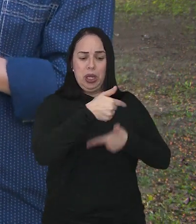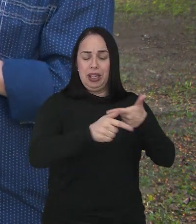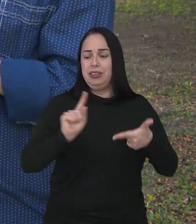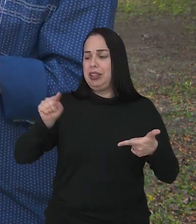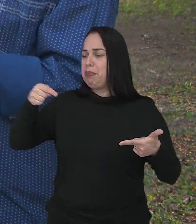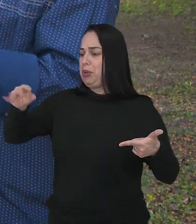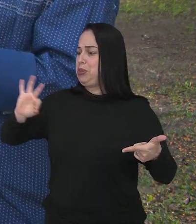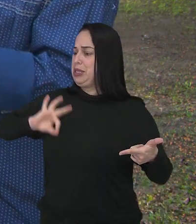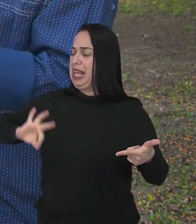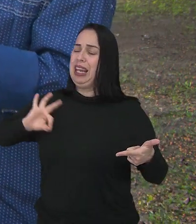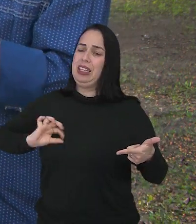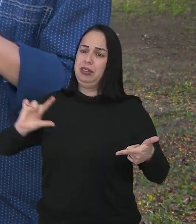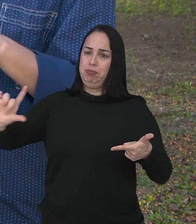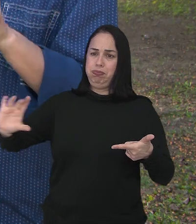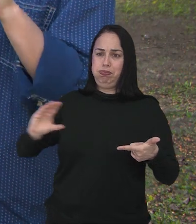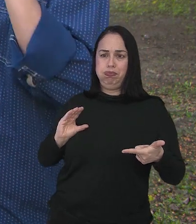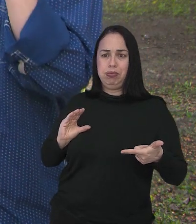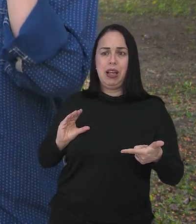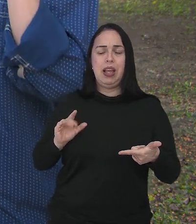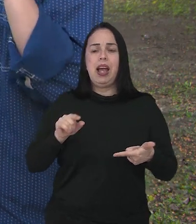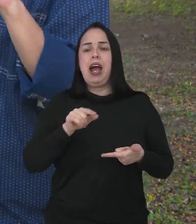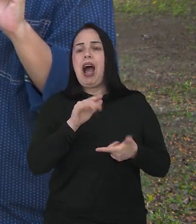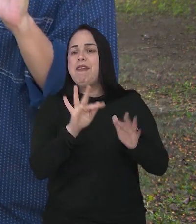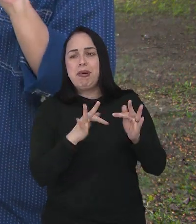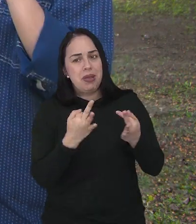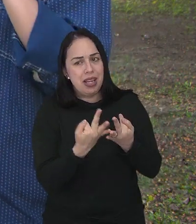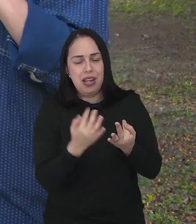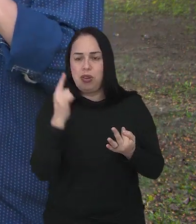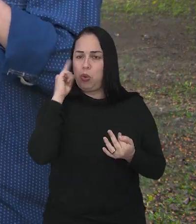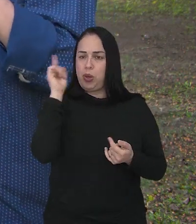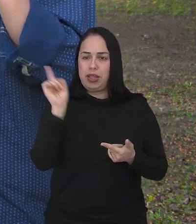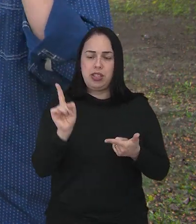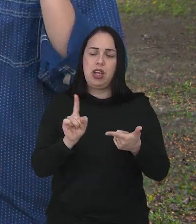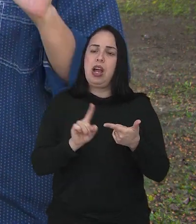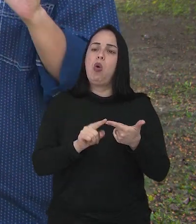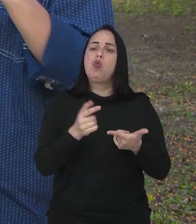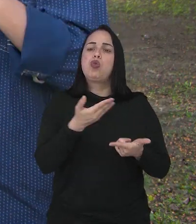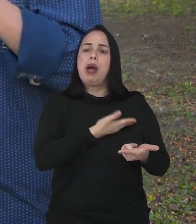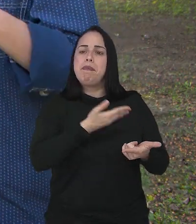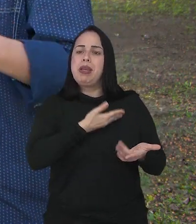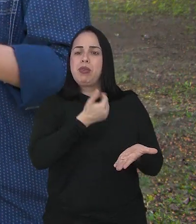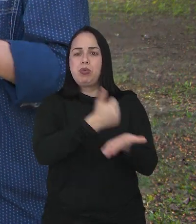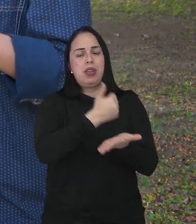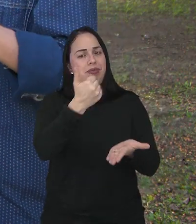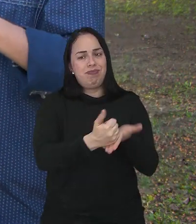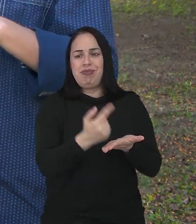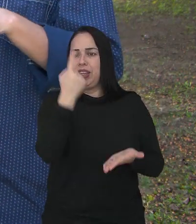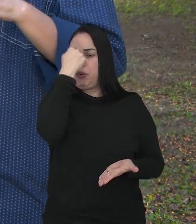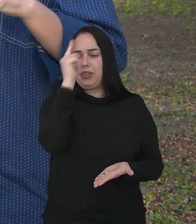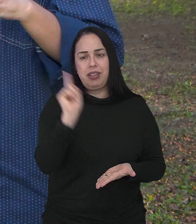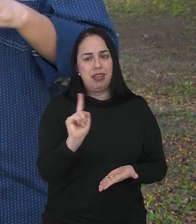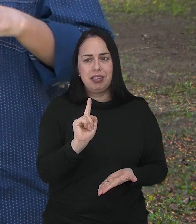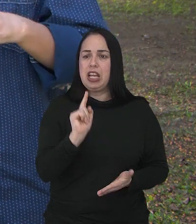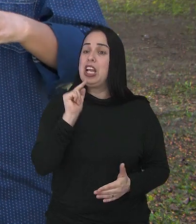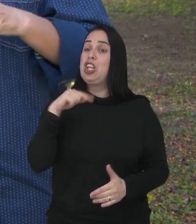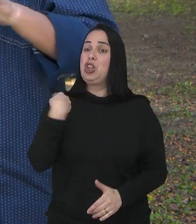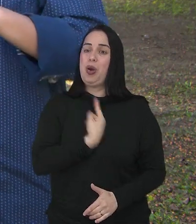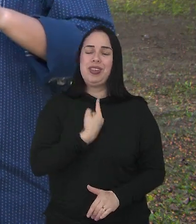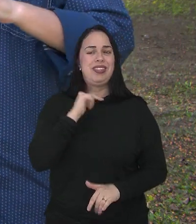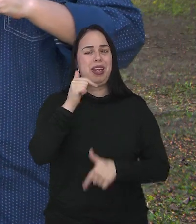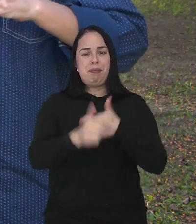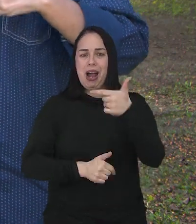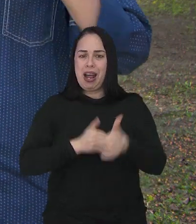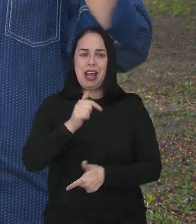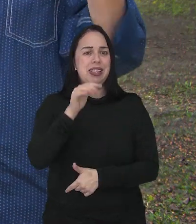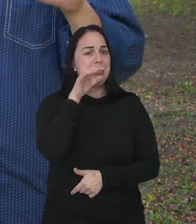vezes não entende, né? Os amigos que têm trabalho, carteira assinada ou empresários não entendem que a gente trabalha muito. Final